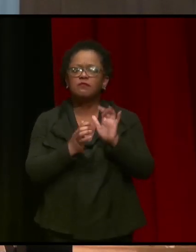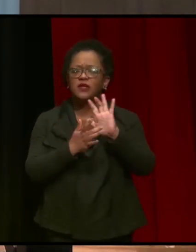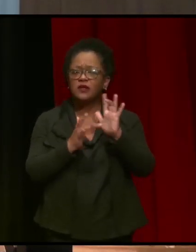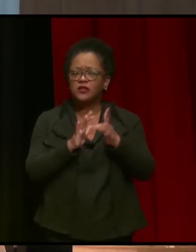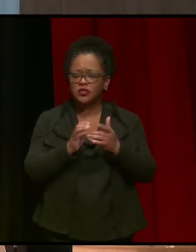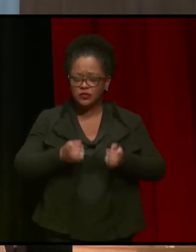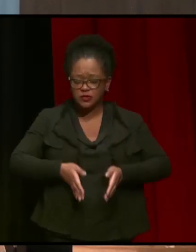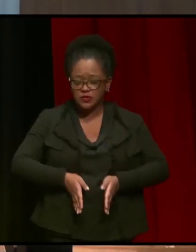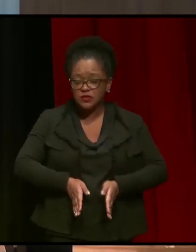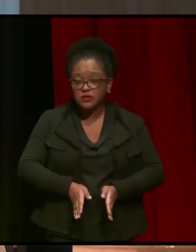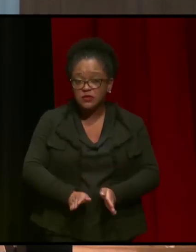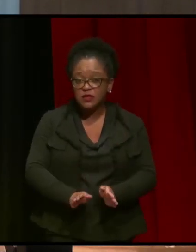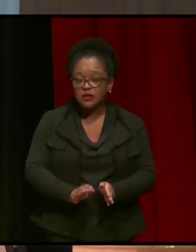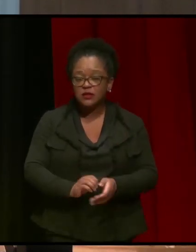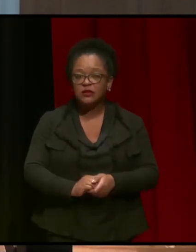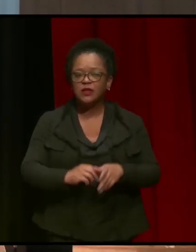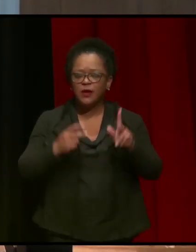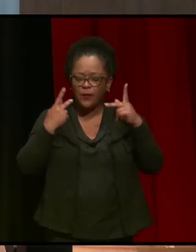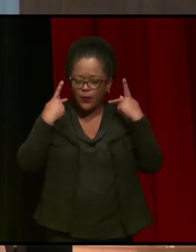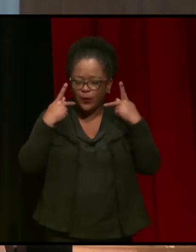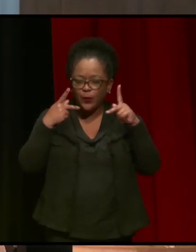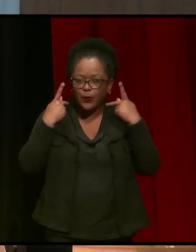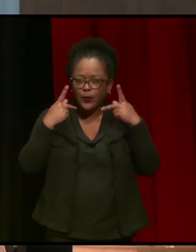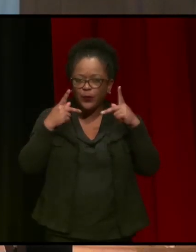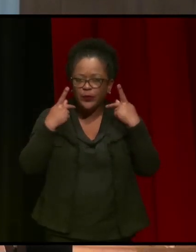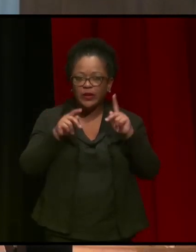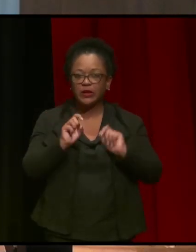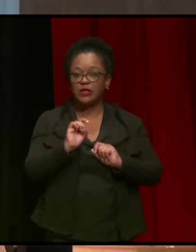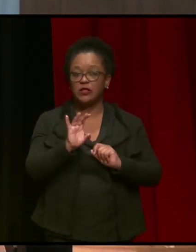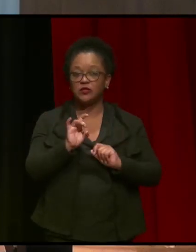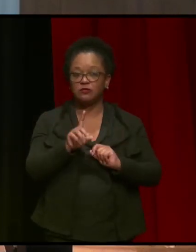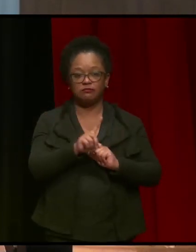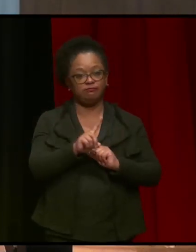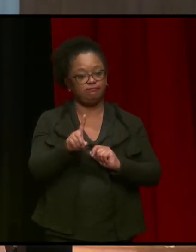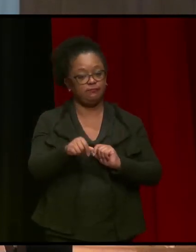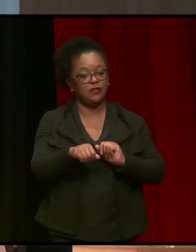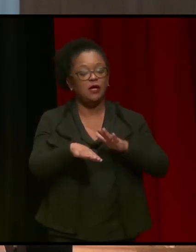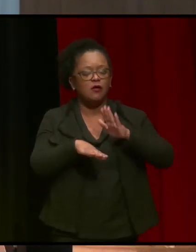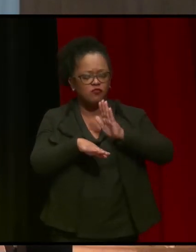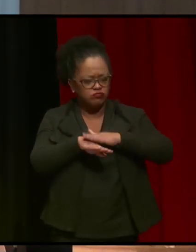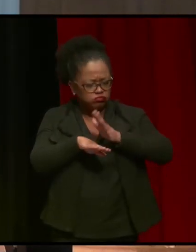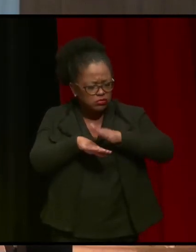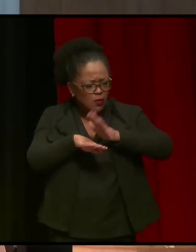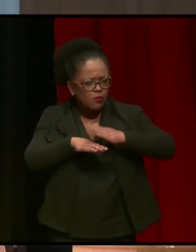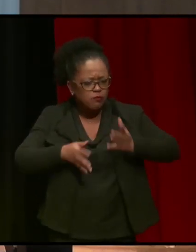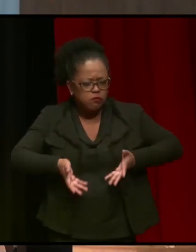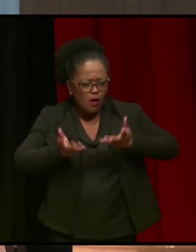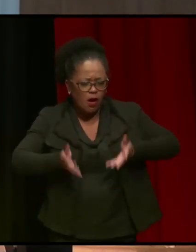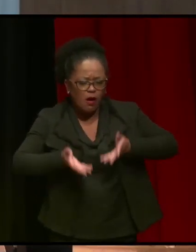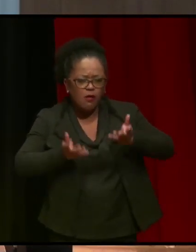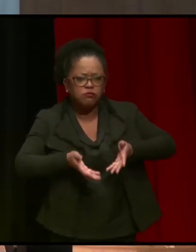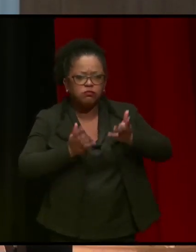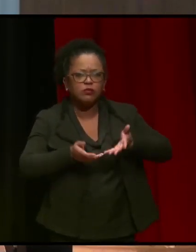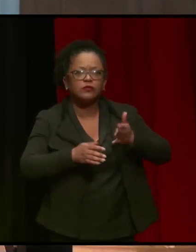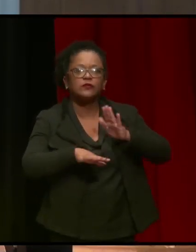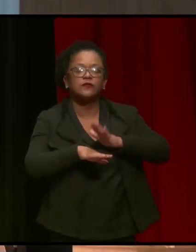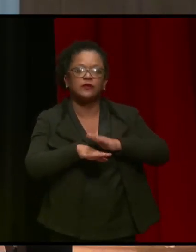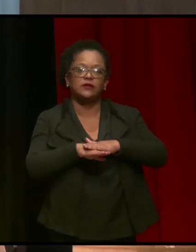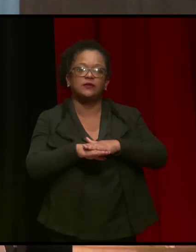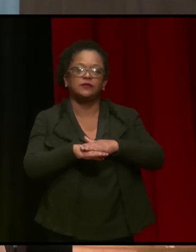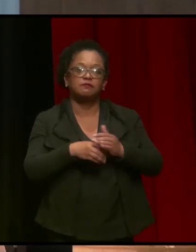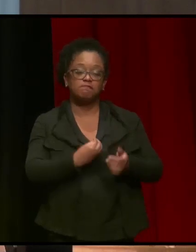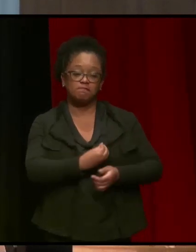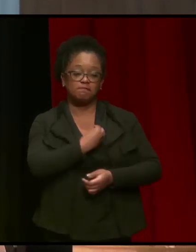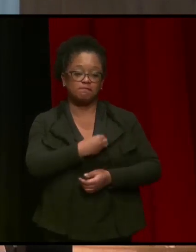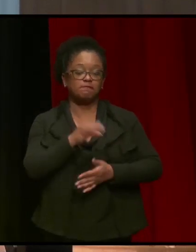mundo, Ele não só pregou o Evangelho, Ele agiu o Evangelho. Vocês estão entendendo a diferença? Ele viveu o Evangelho. Então, o